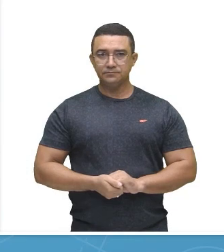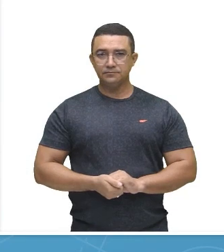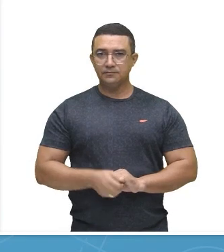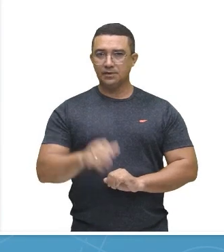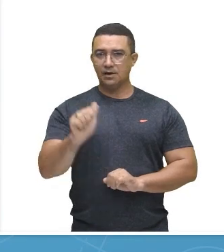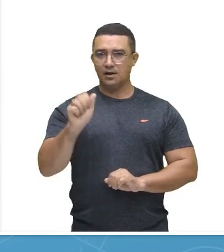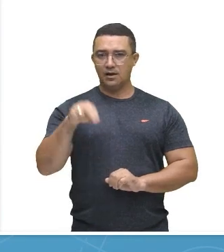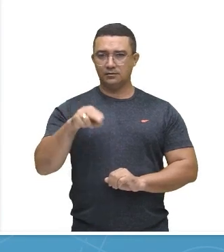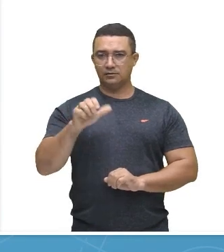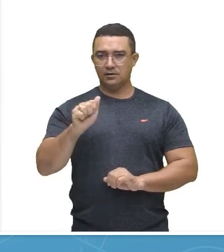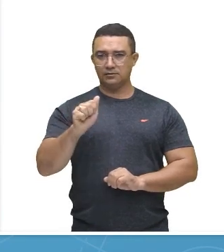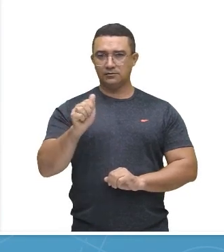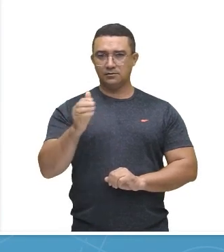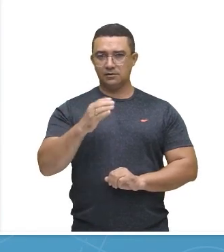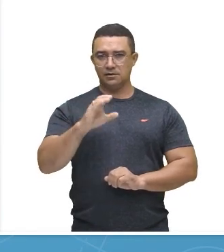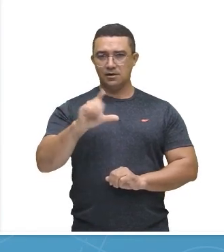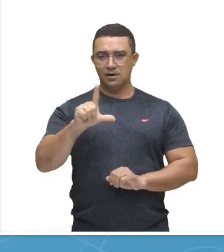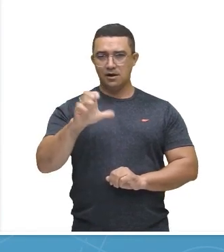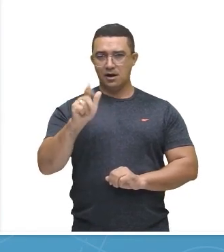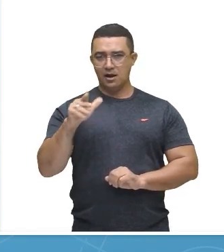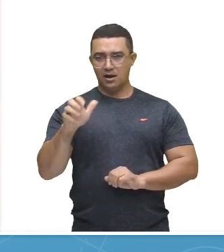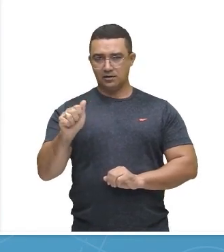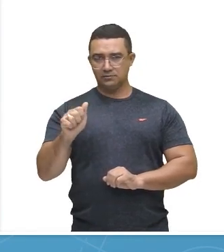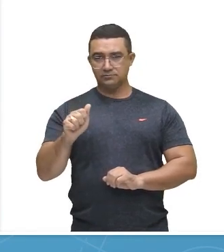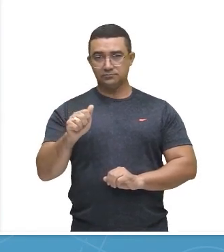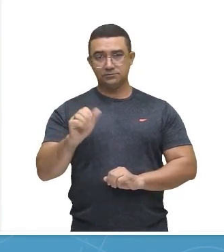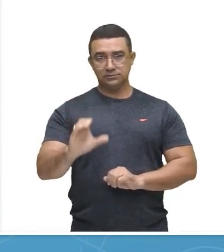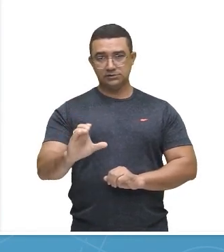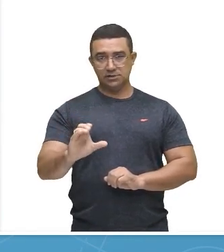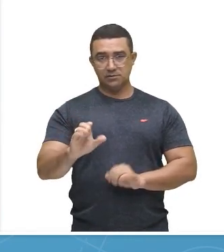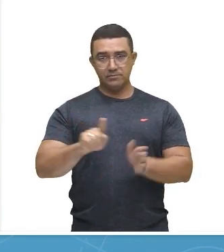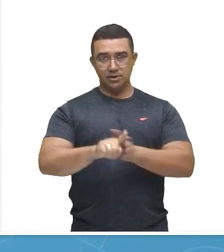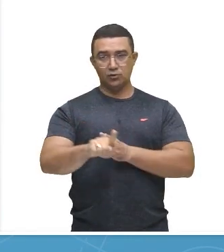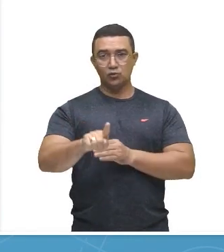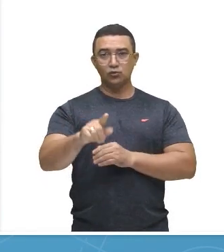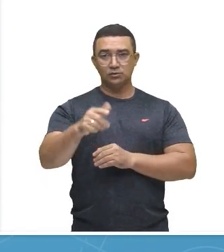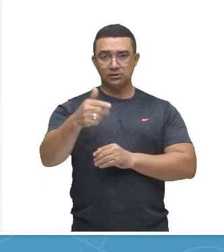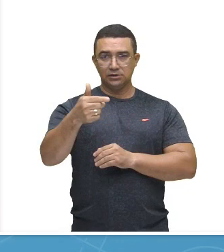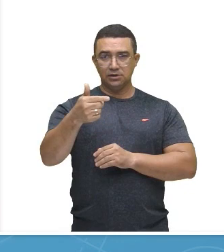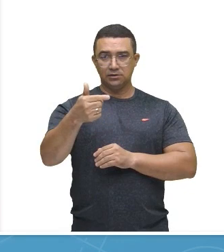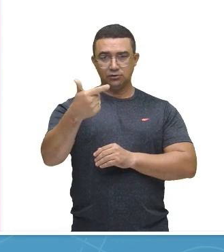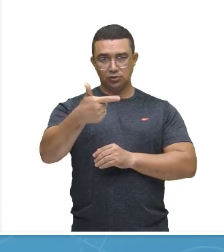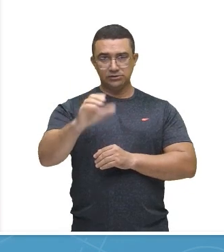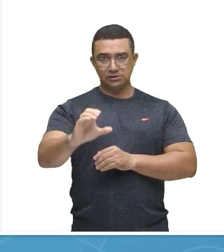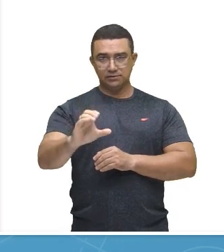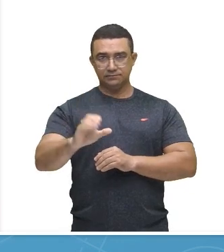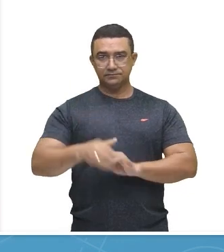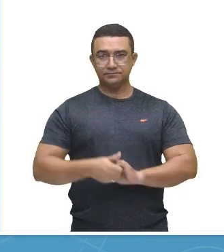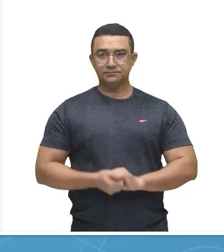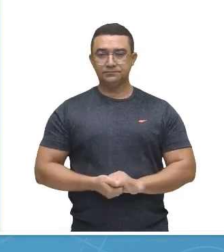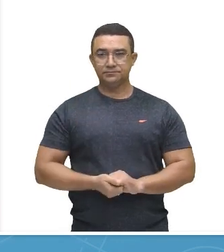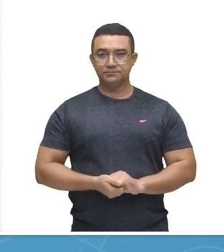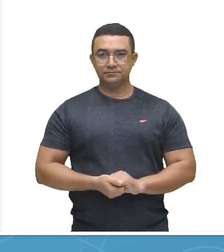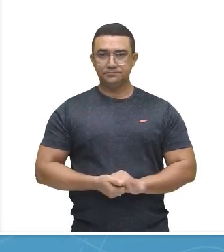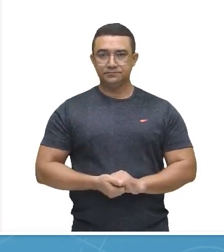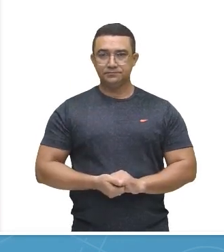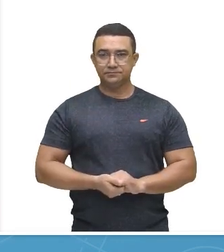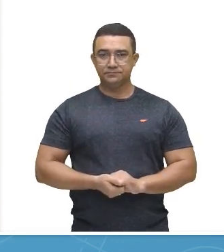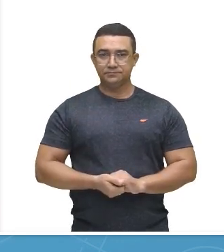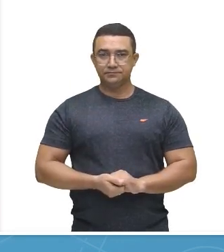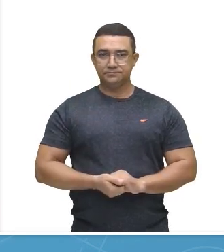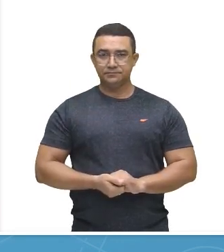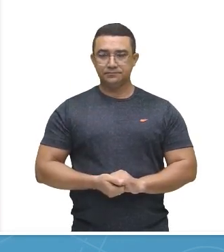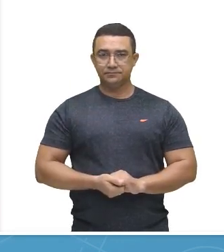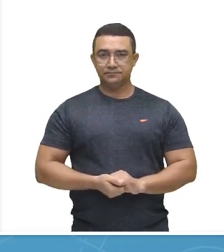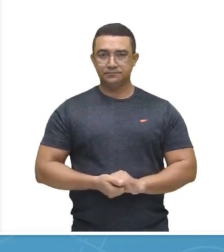Ana Clara participando, letra C, questão 2, letra C. E aqui também participando, olha quem